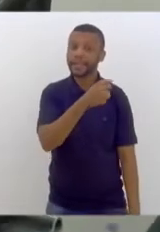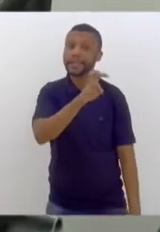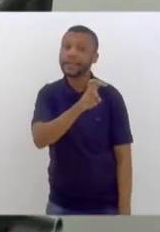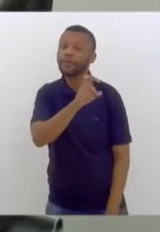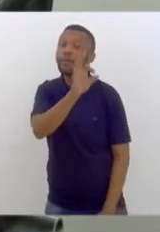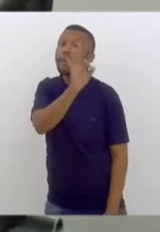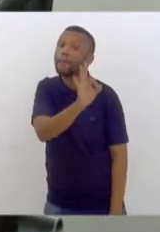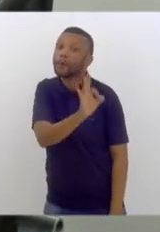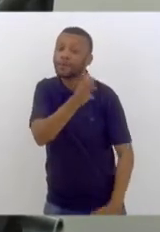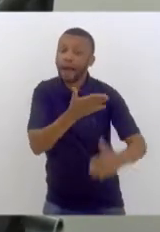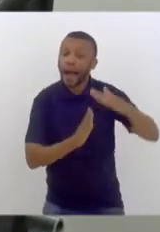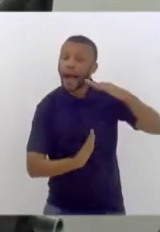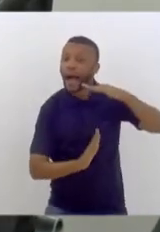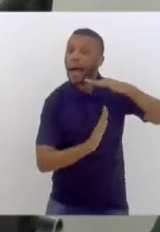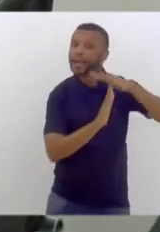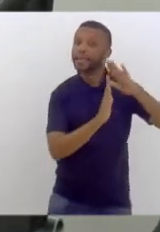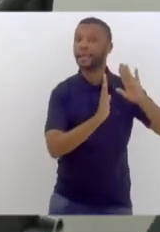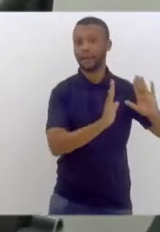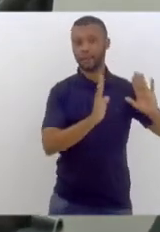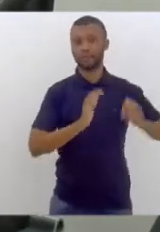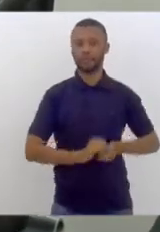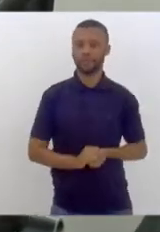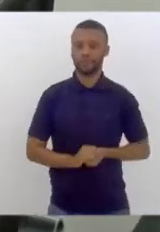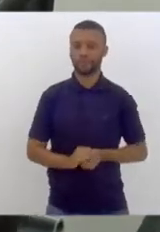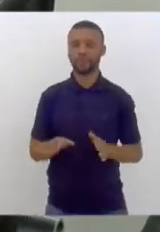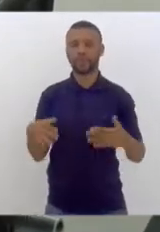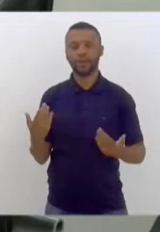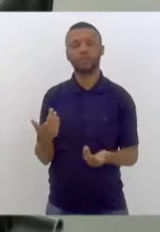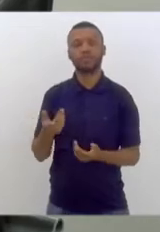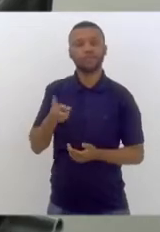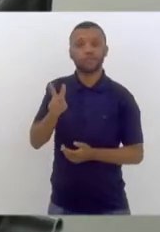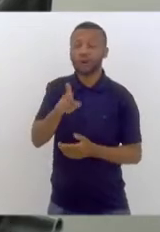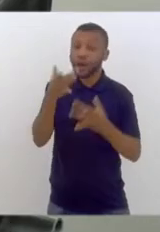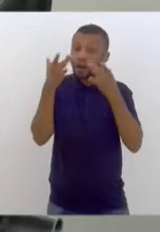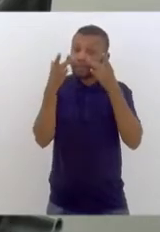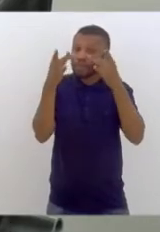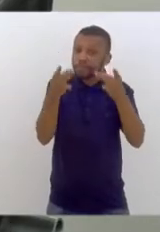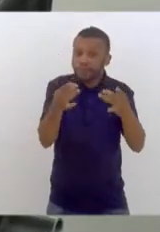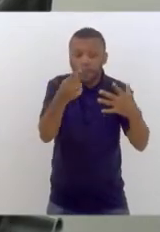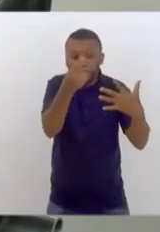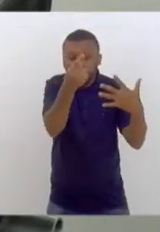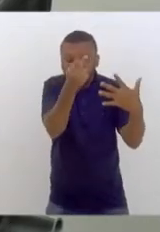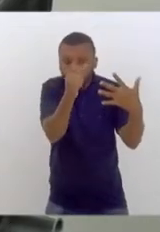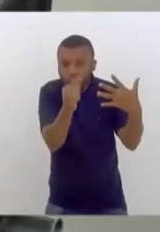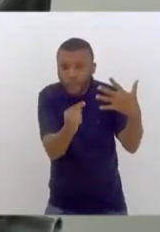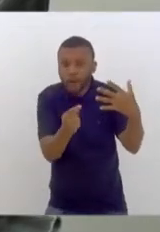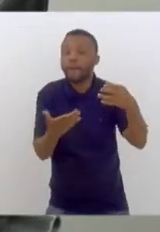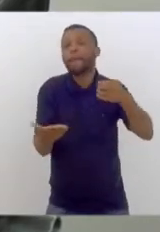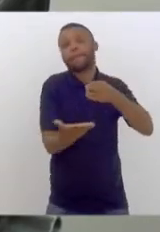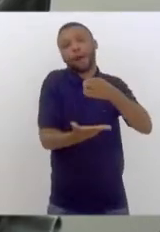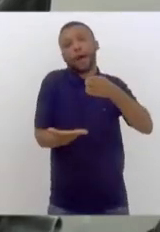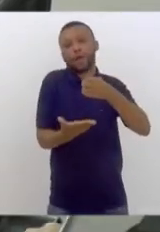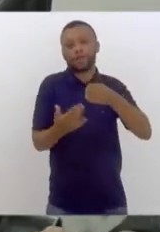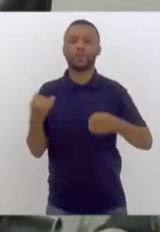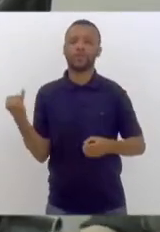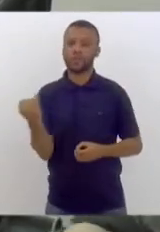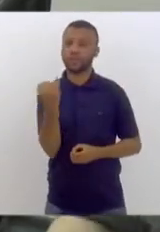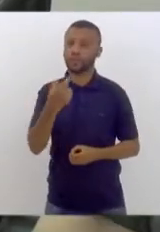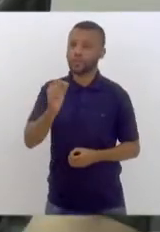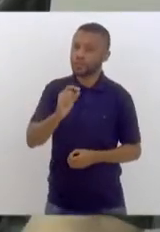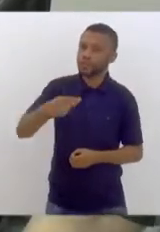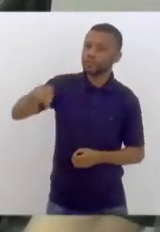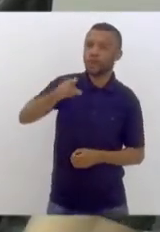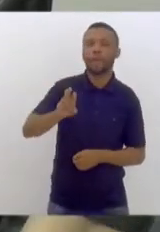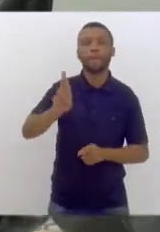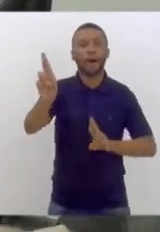35%. Continuando. Eu estou chamando a atenção porque é um ponto basilar que os representantes do Estado